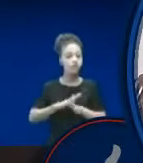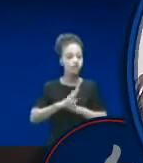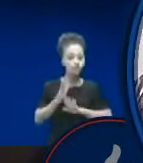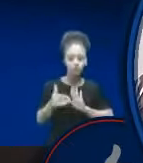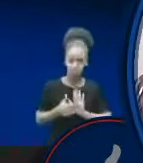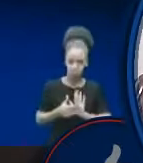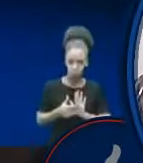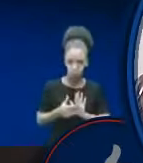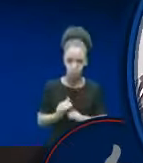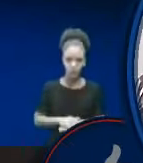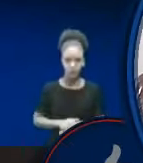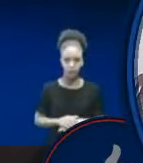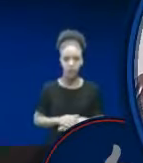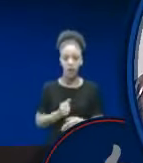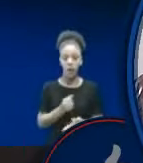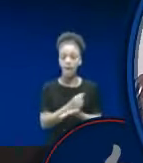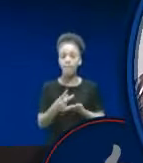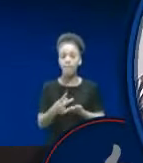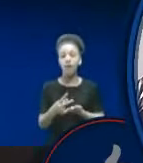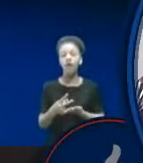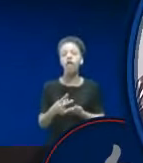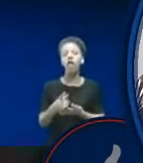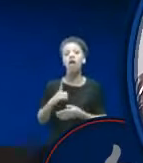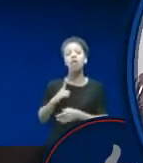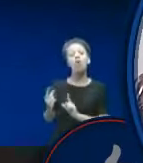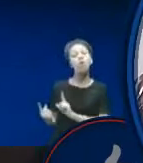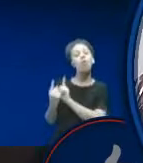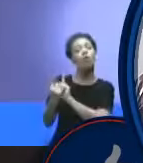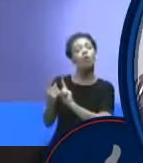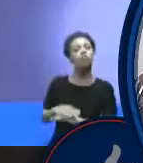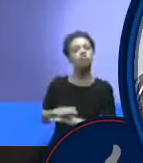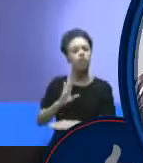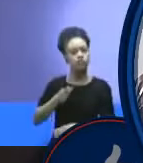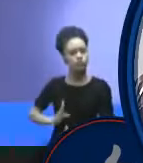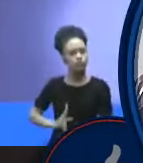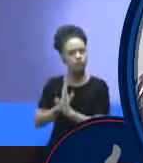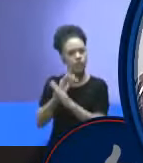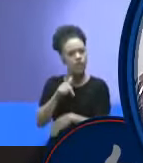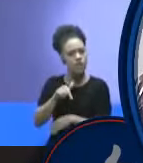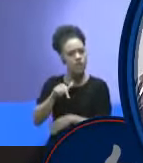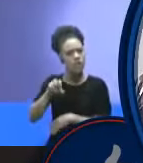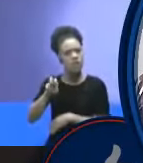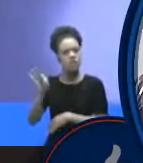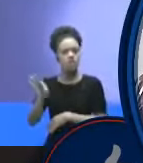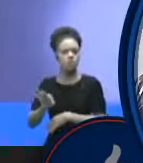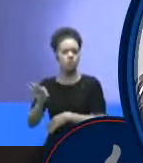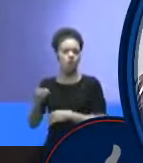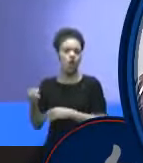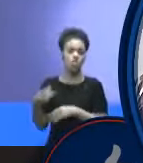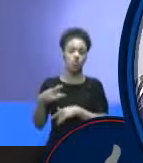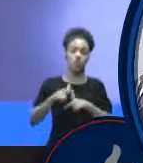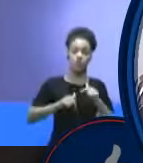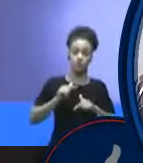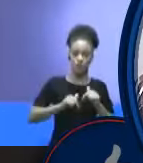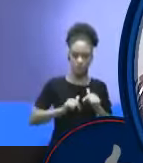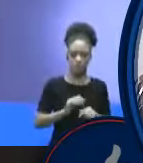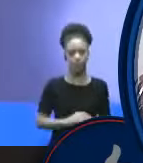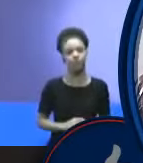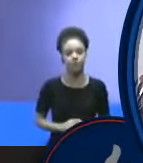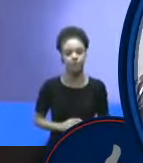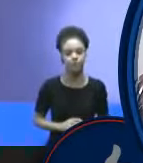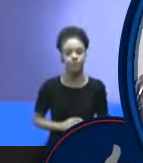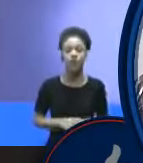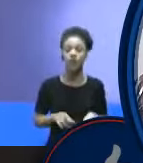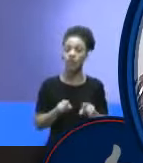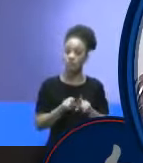tudo. Pelo app, os nossos clientes já descobriram mais de 75 novas categorias de produtos.